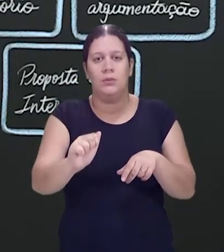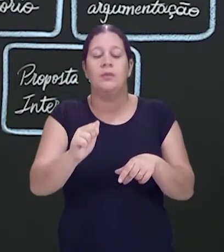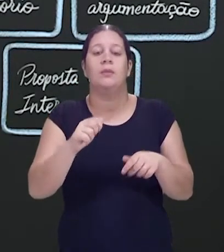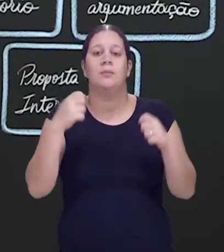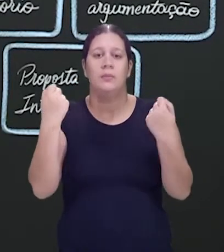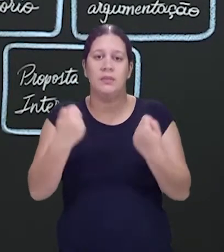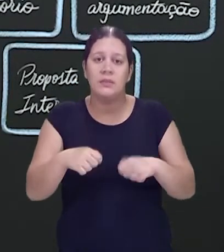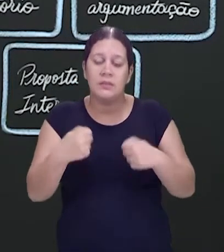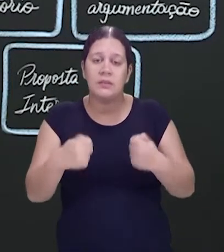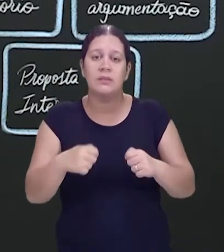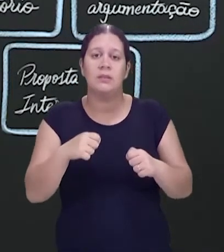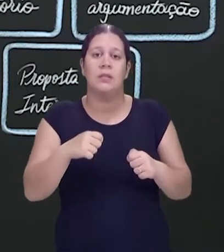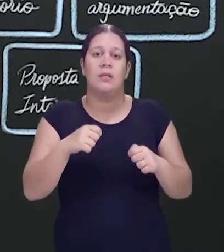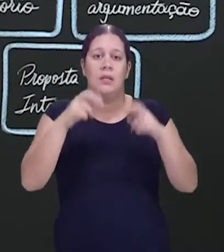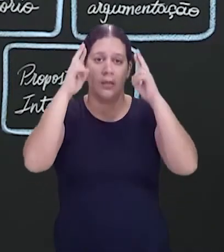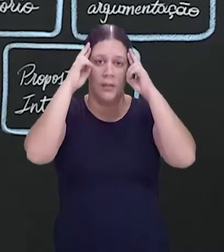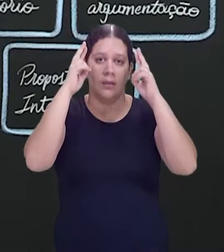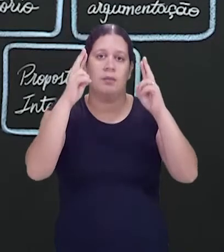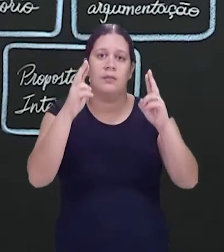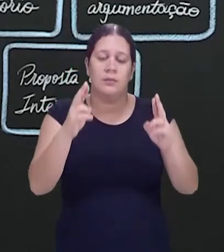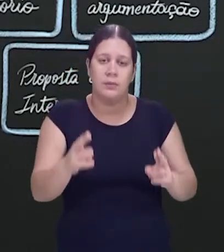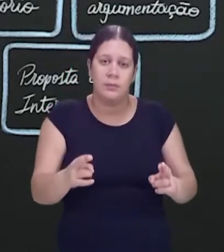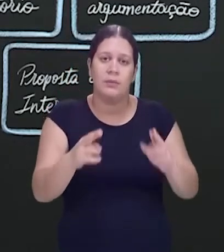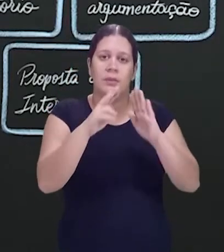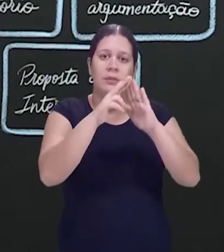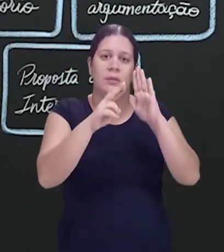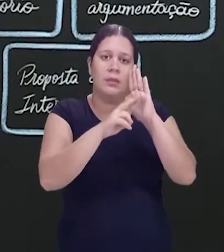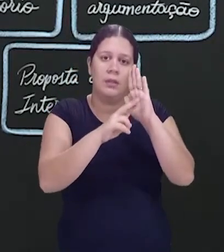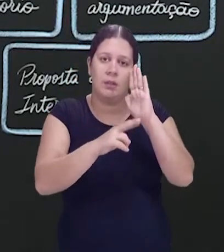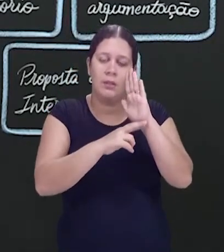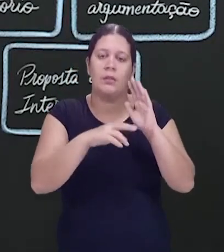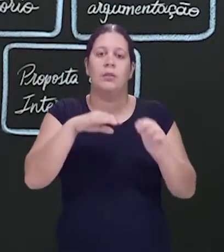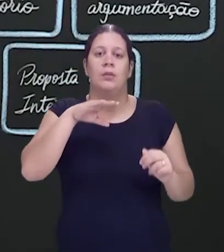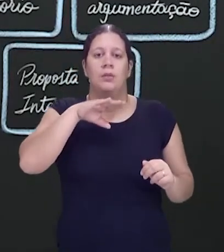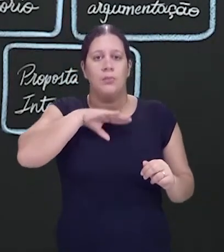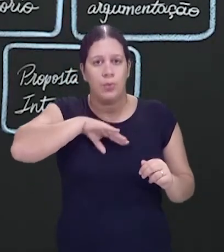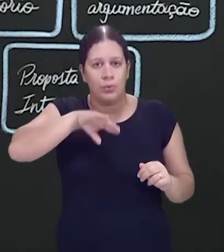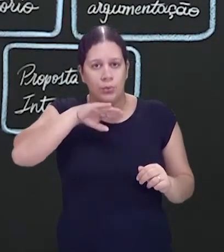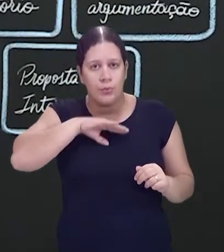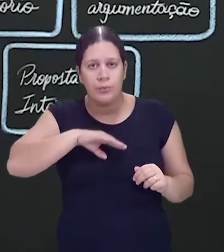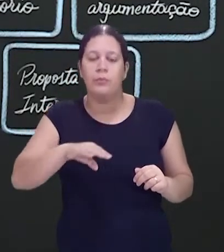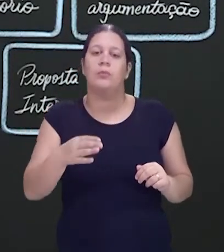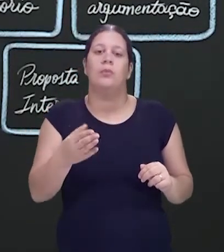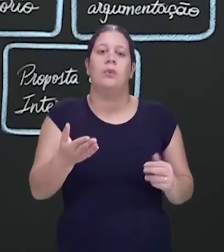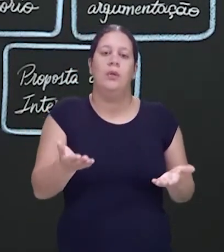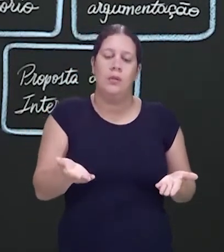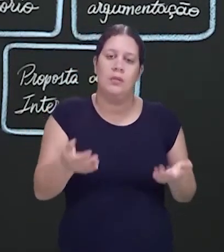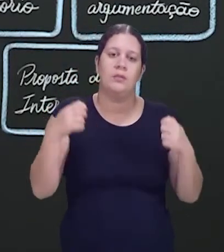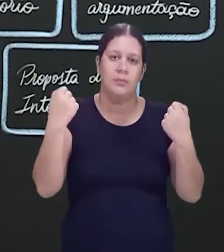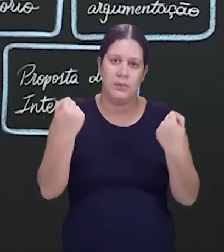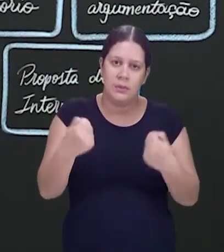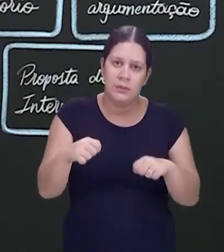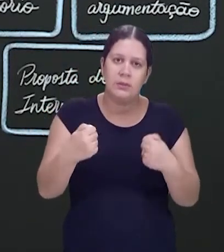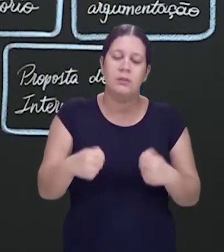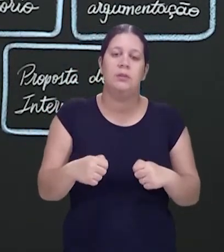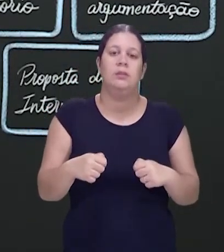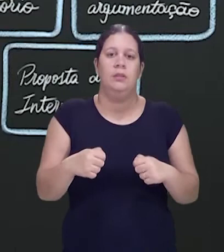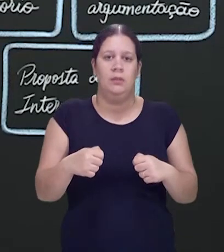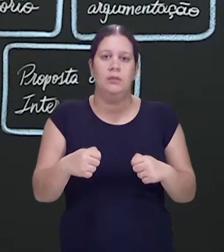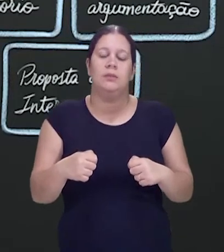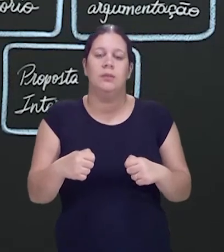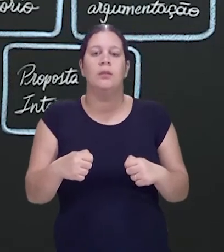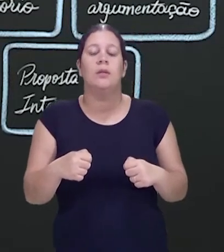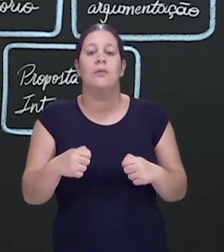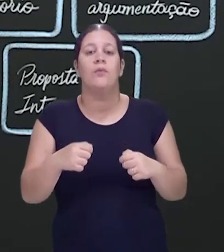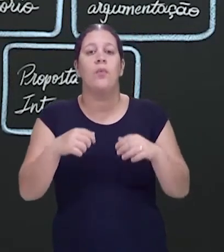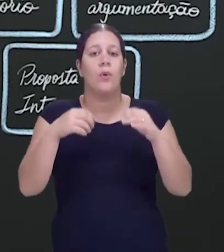língua portuguesa. Isso implica no respeito às regras gramaticais, ortográficas, os sinais de pontuação, a acentuação, a estruturação